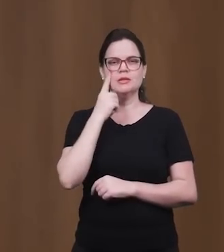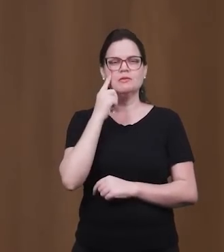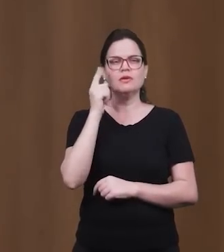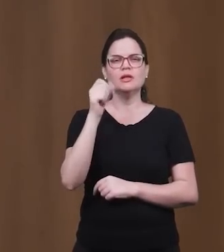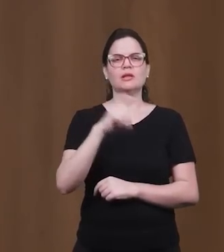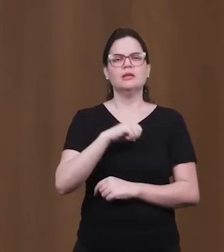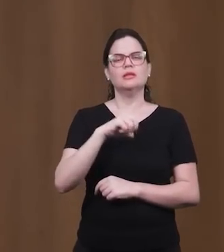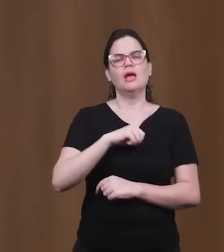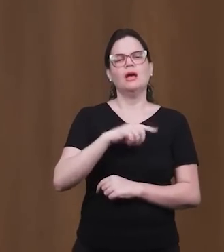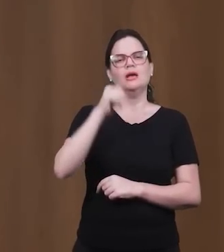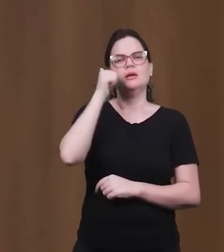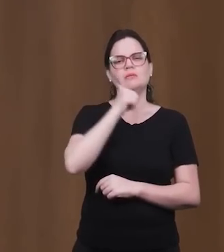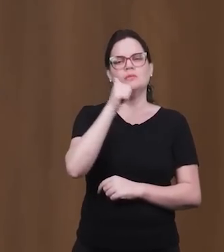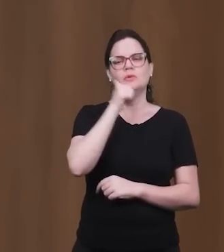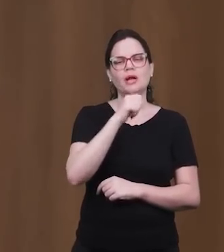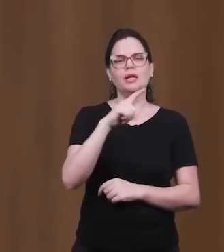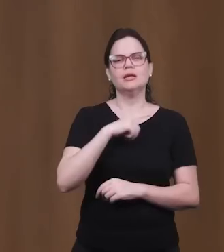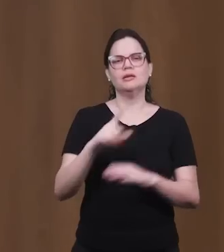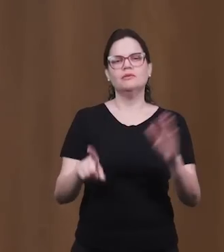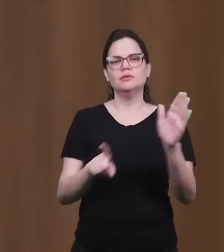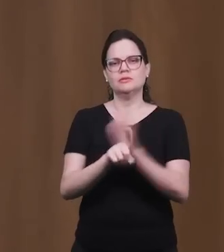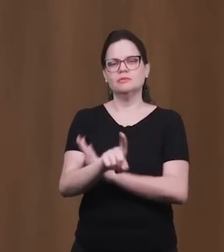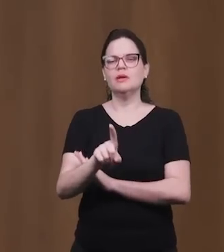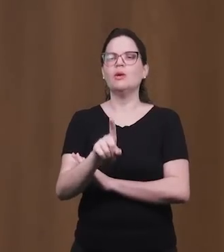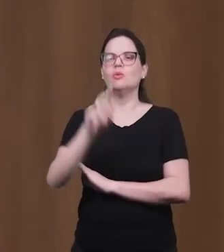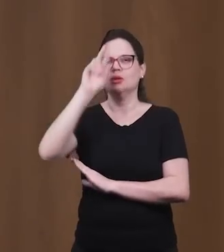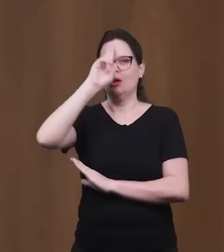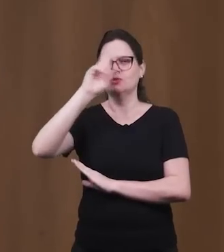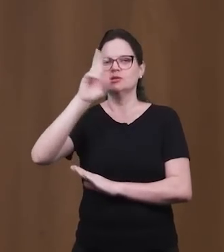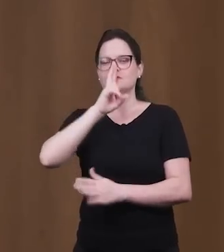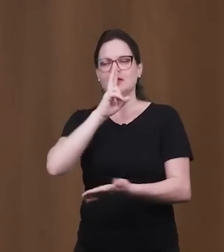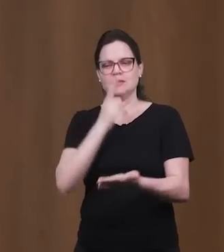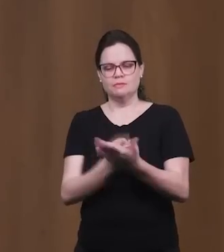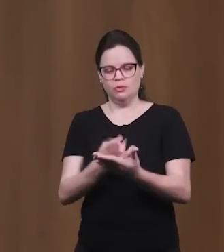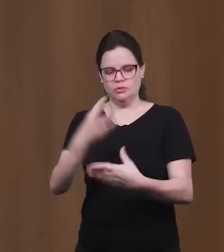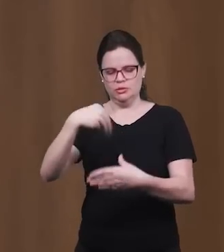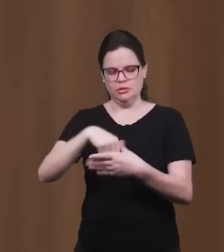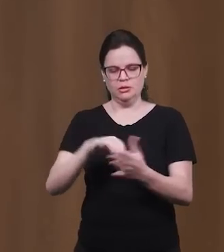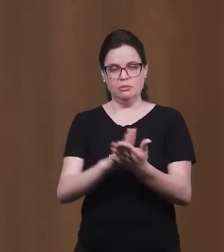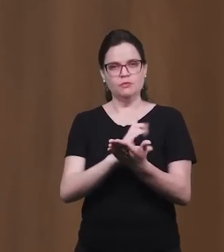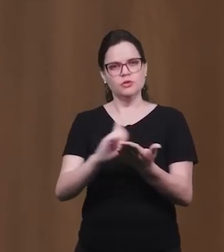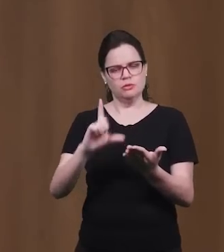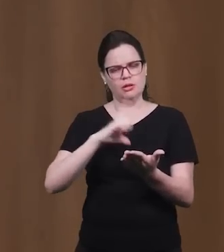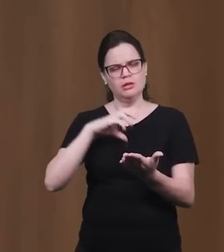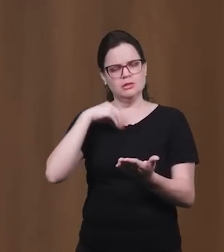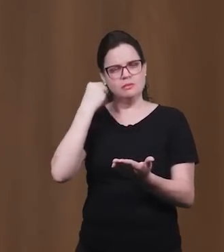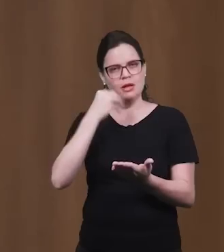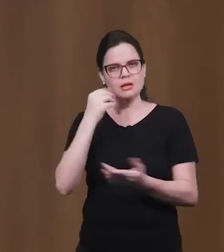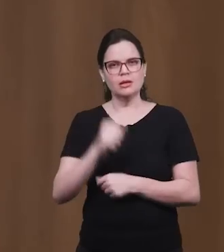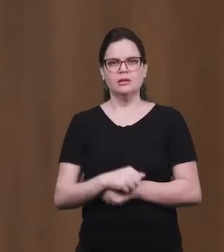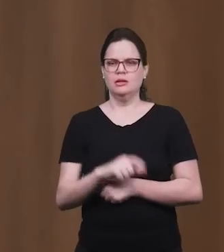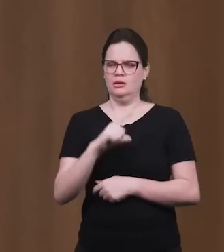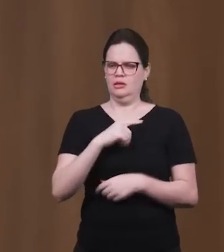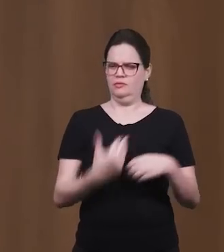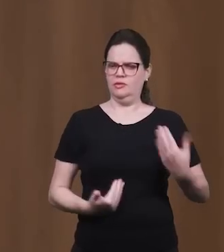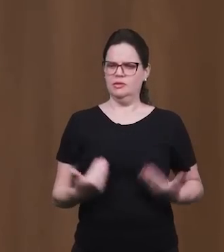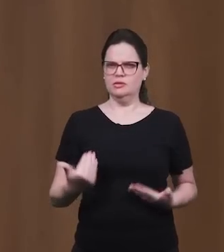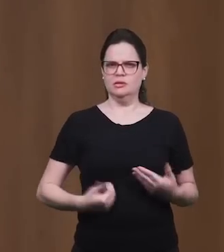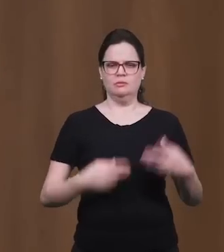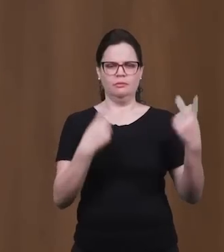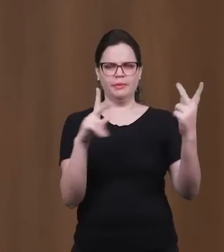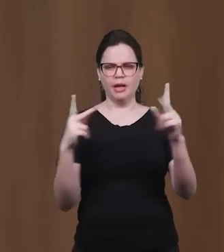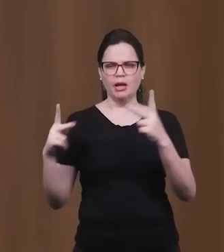de Moody tendo experiência com consulta à palavra. Você vai vendo outros grandes servos que foram usados pelo